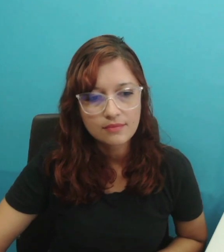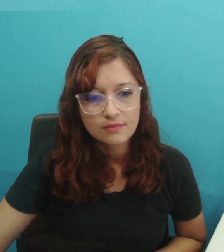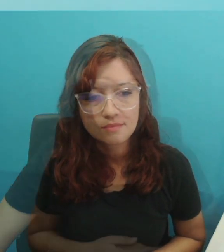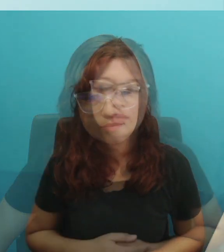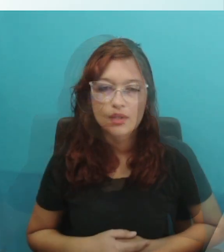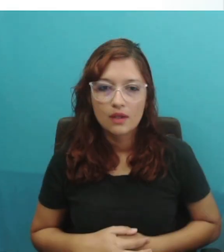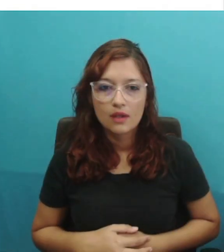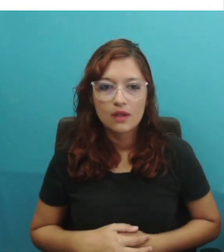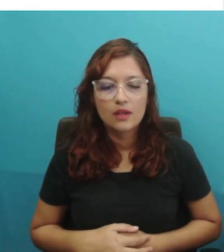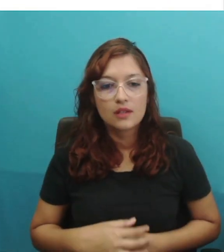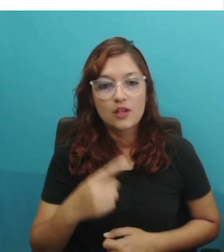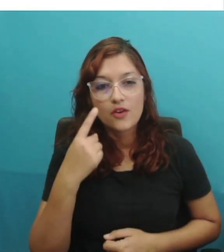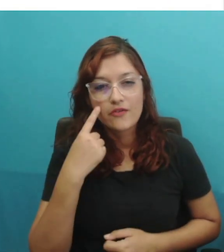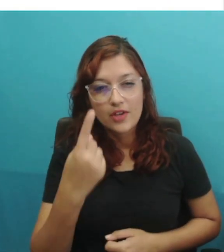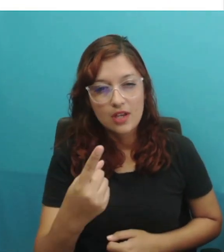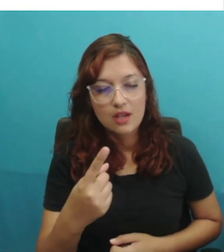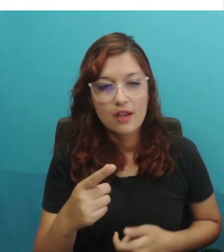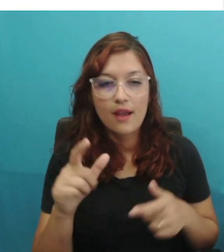Vamos a outro exemplo.